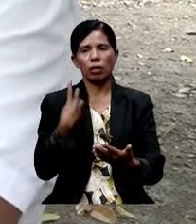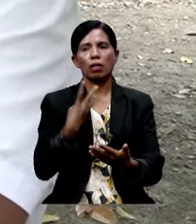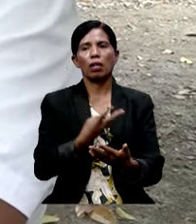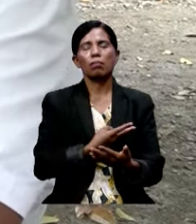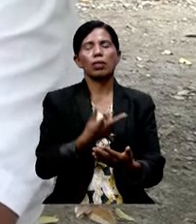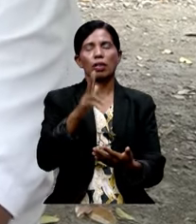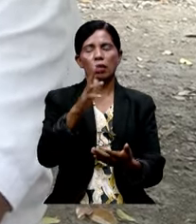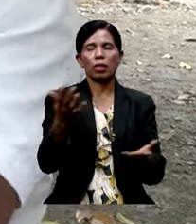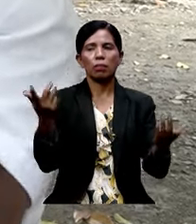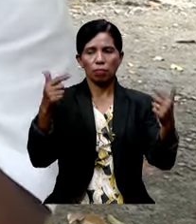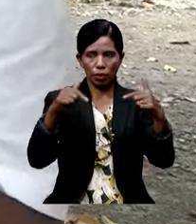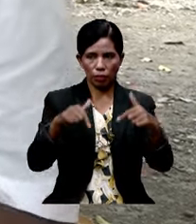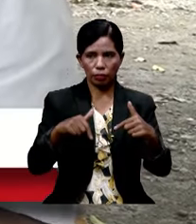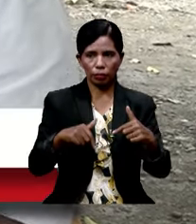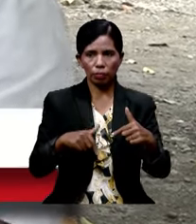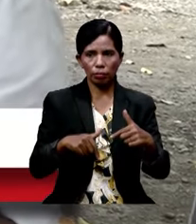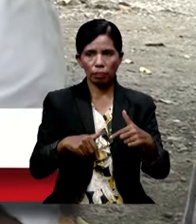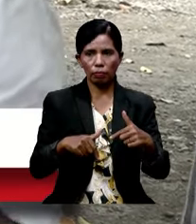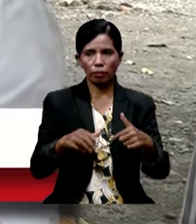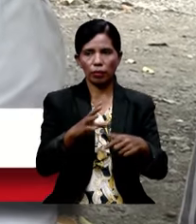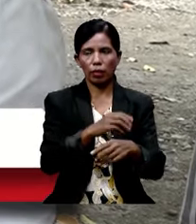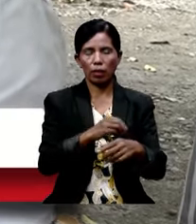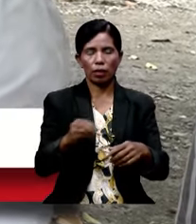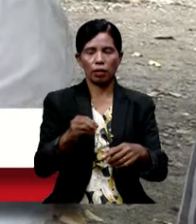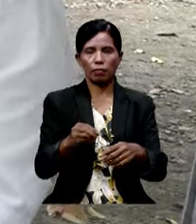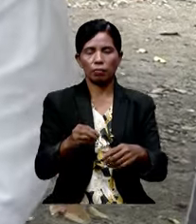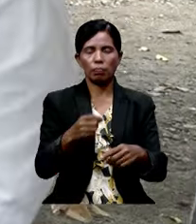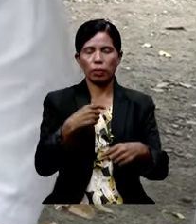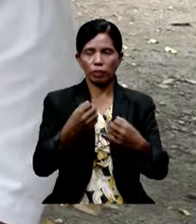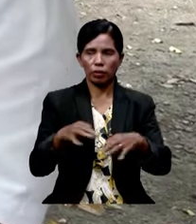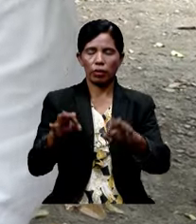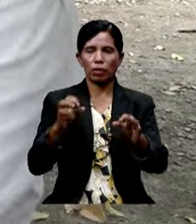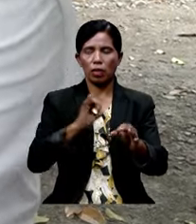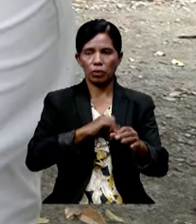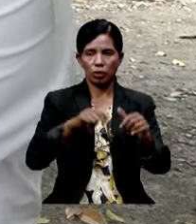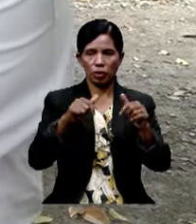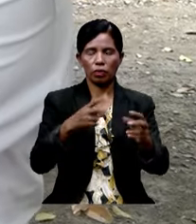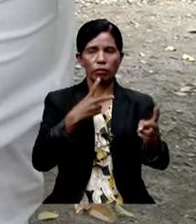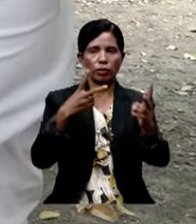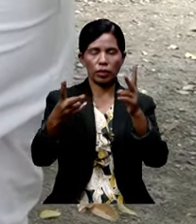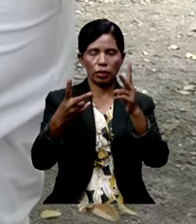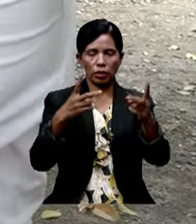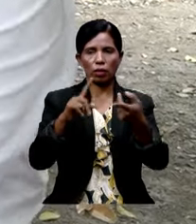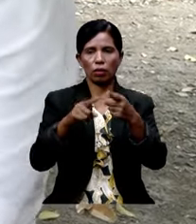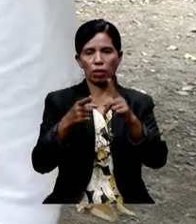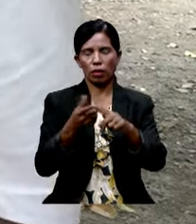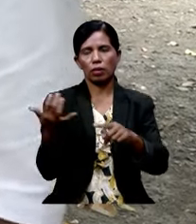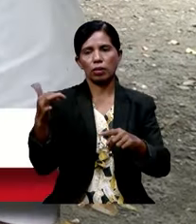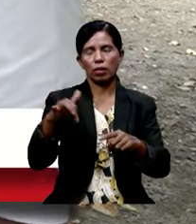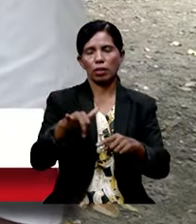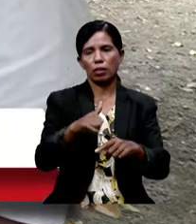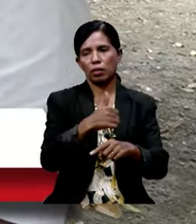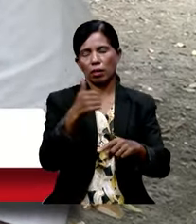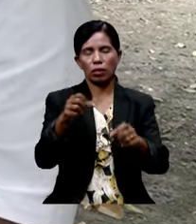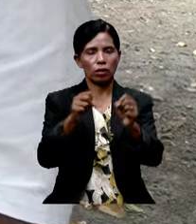hira mai sosilensi fika civil fila tiona au se iha ne se visitamos malo kisira selo ki ha